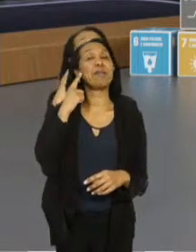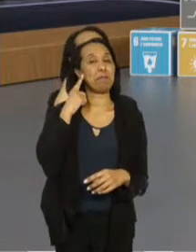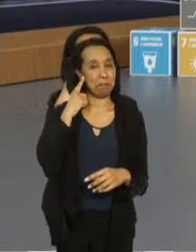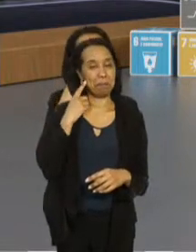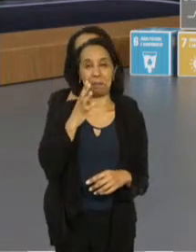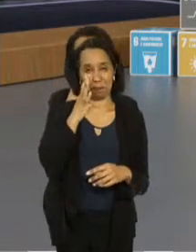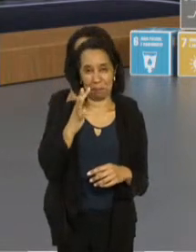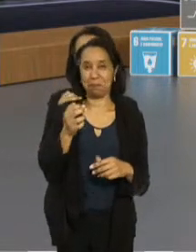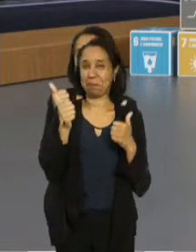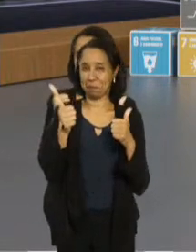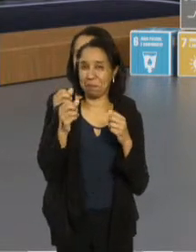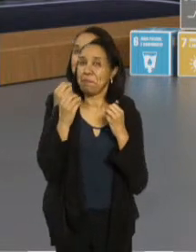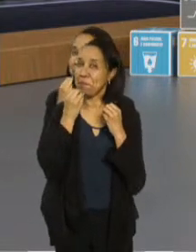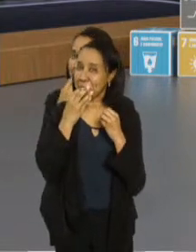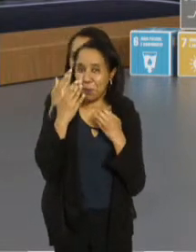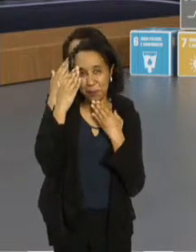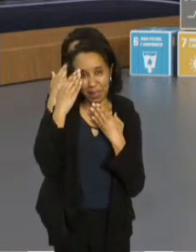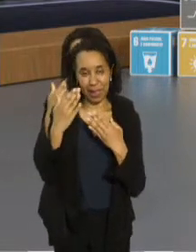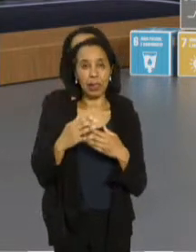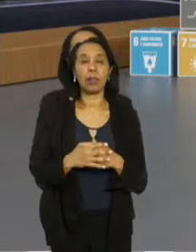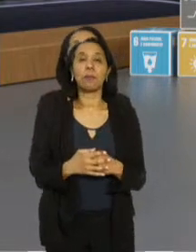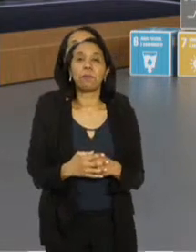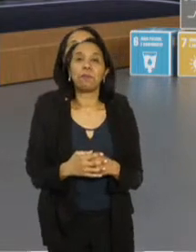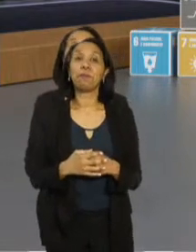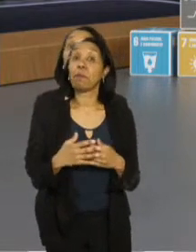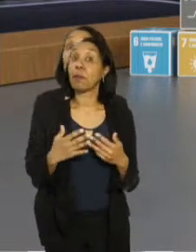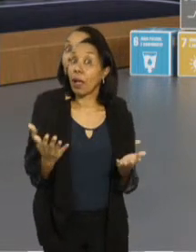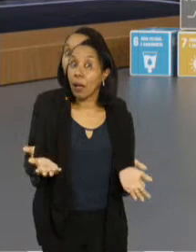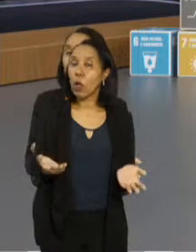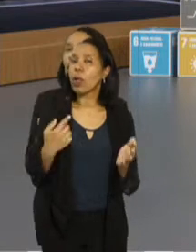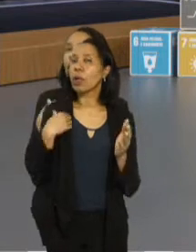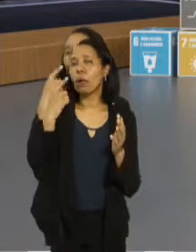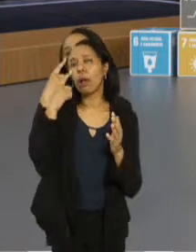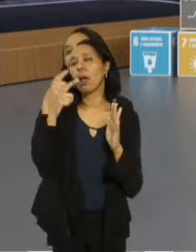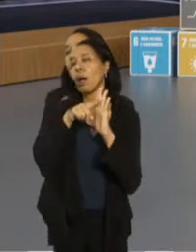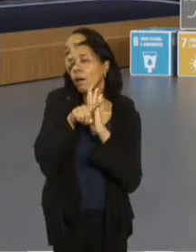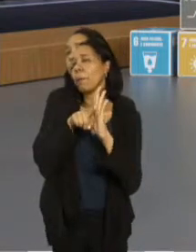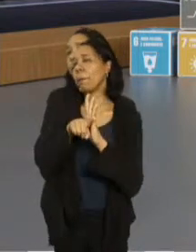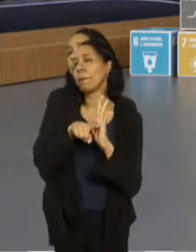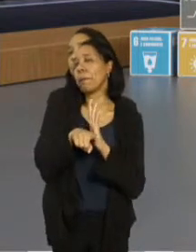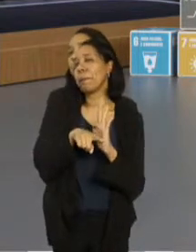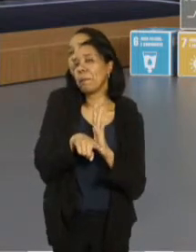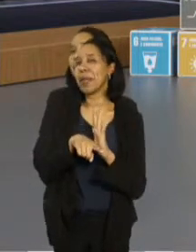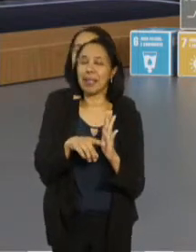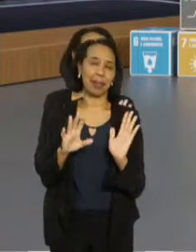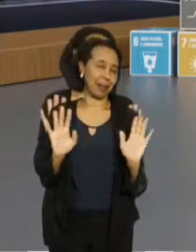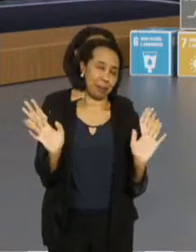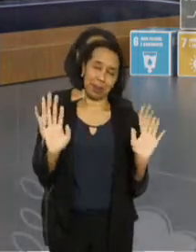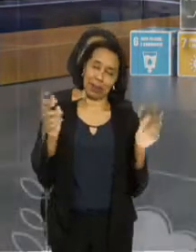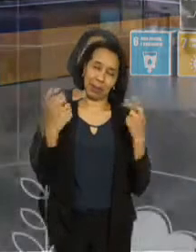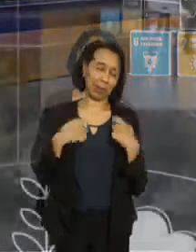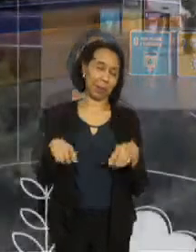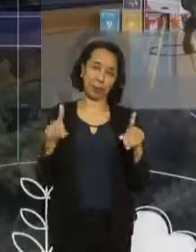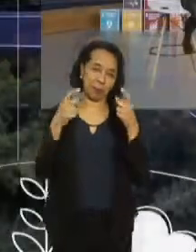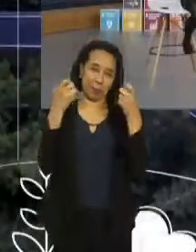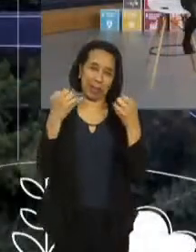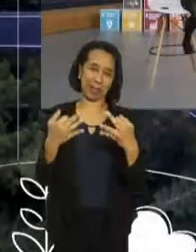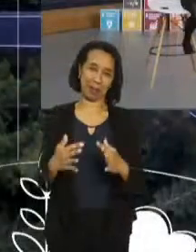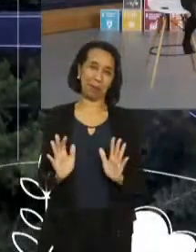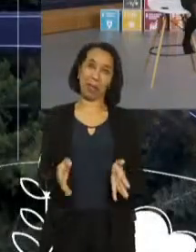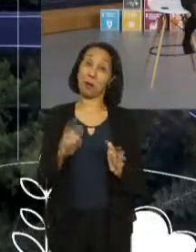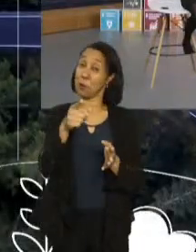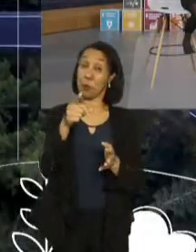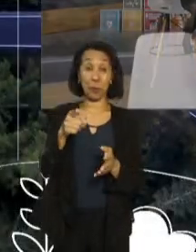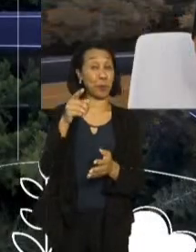Patrícia. Que bom. Então, agora o que eu andei fazendo uma pesquisa aqui, mas dispensa introduções.